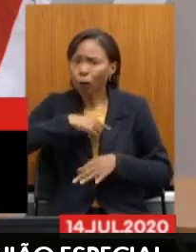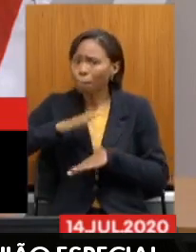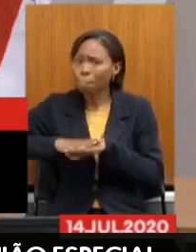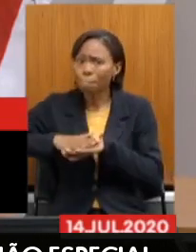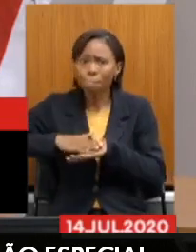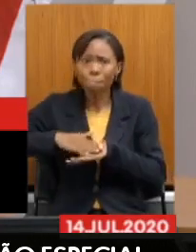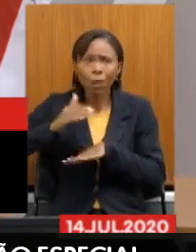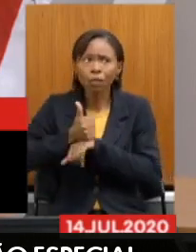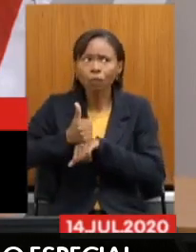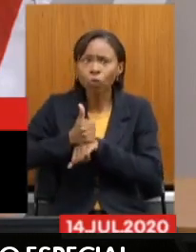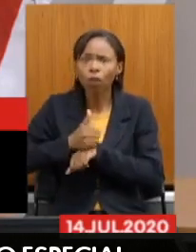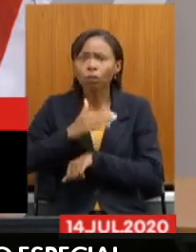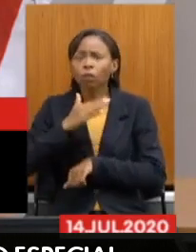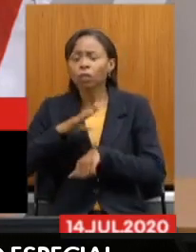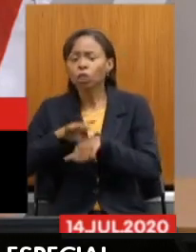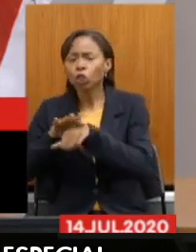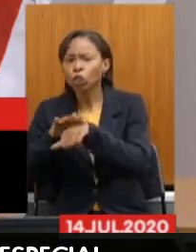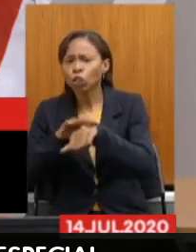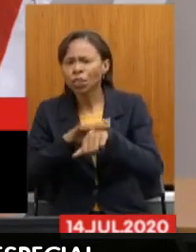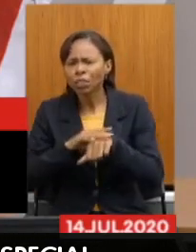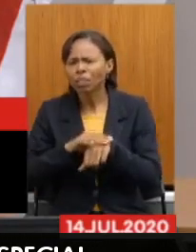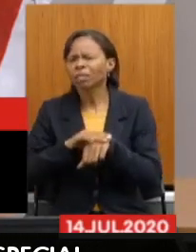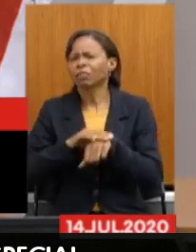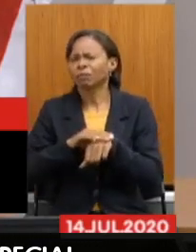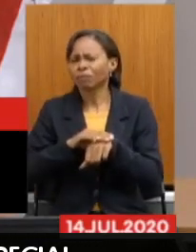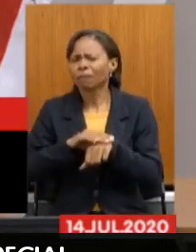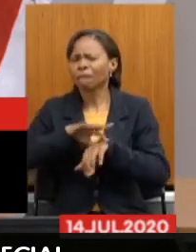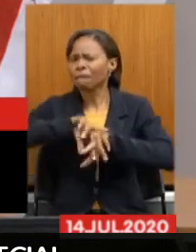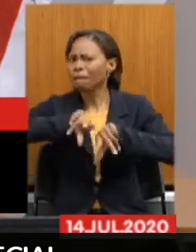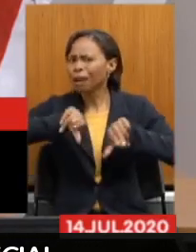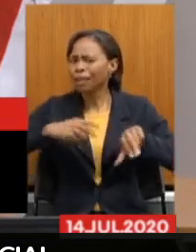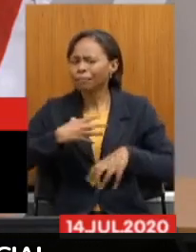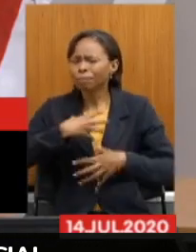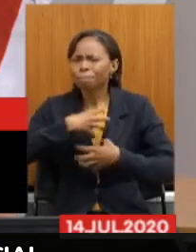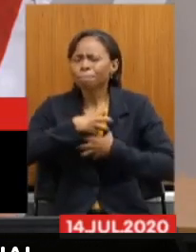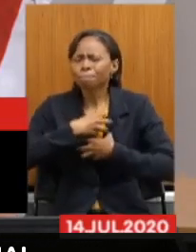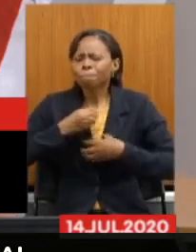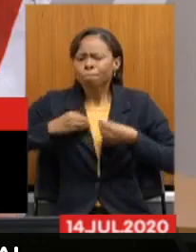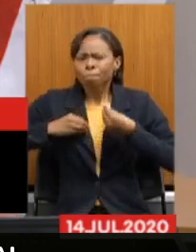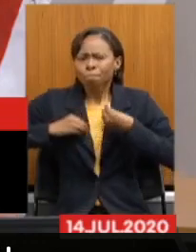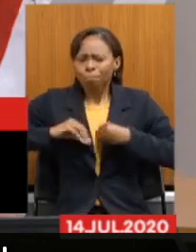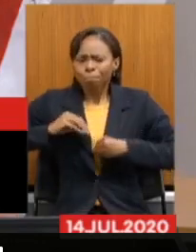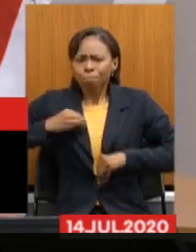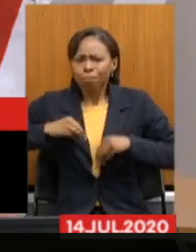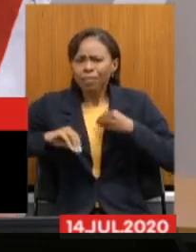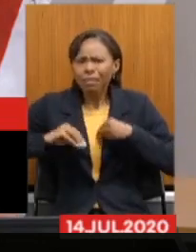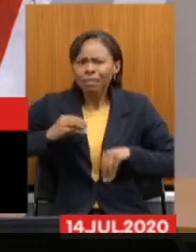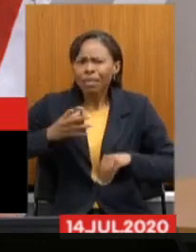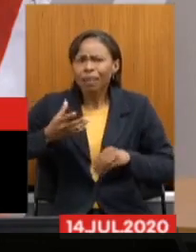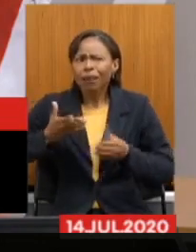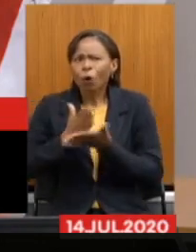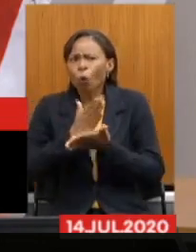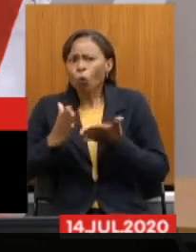tem diversos colegas, eu diria centenas, estão com depressão. Colegas que tentam suicídio,